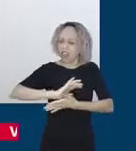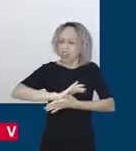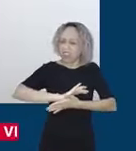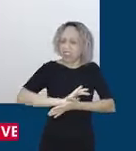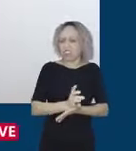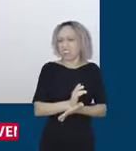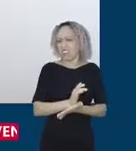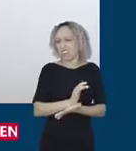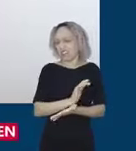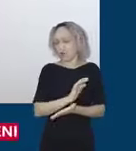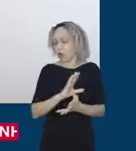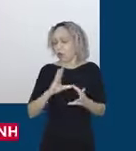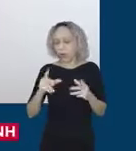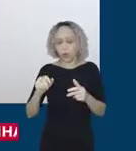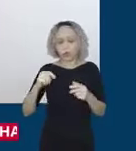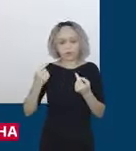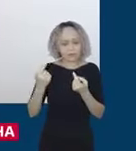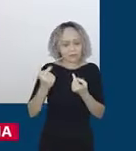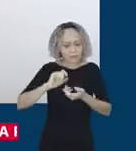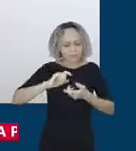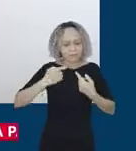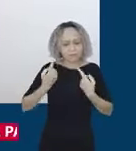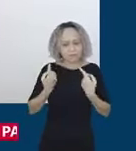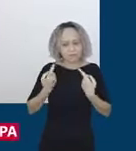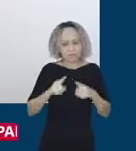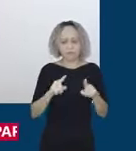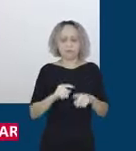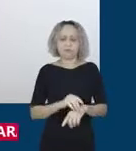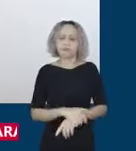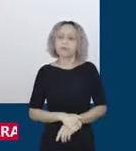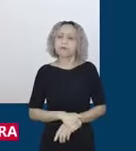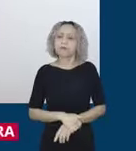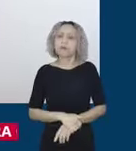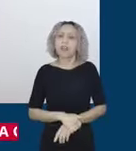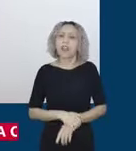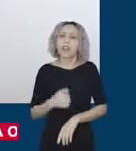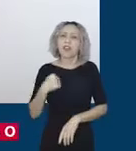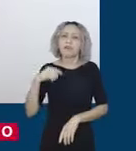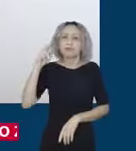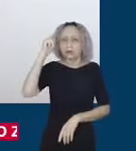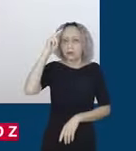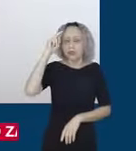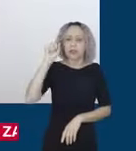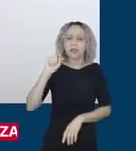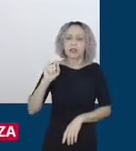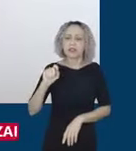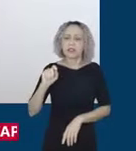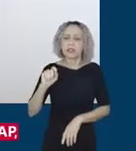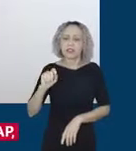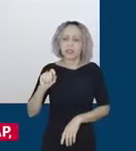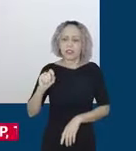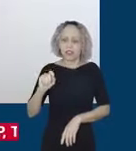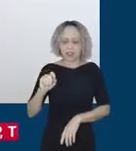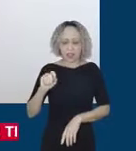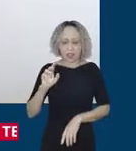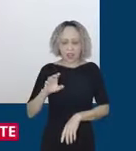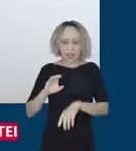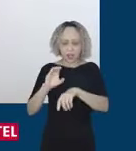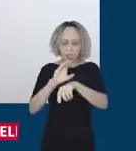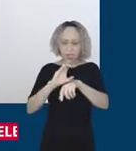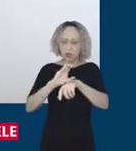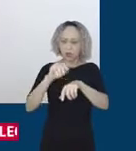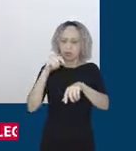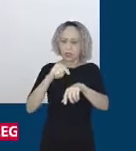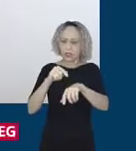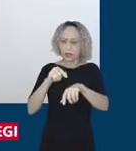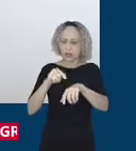tipo de preconceito. A Frente Antirracismo, eu me lembro aqui que na Assembleia Nacional Constituinte nós éramos